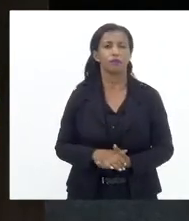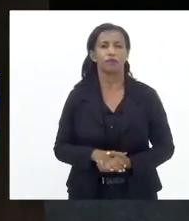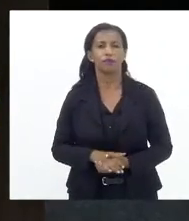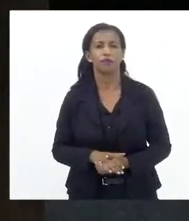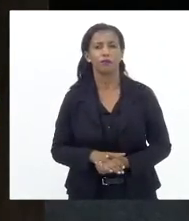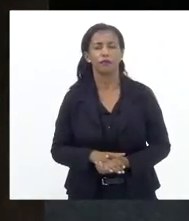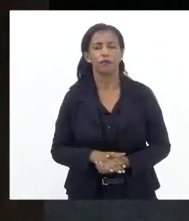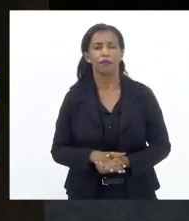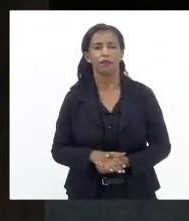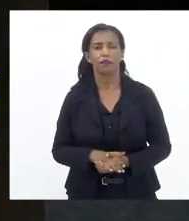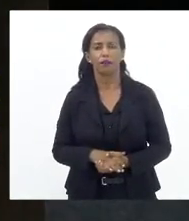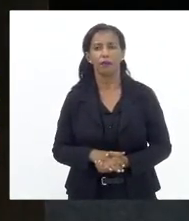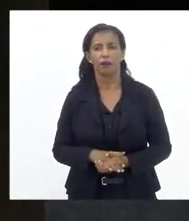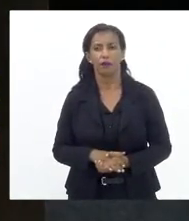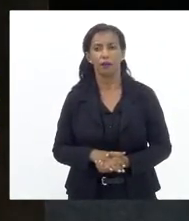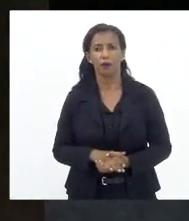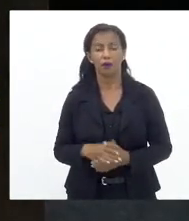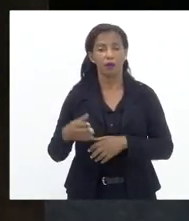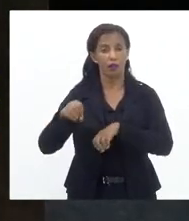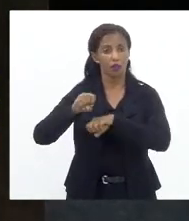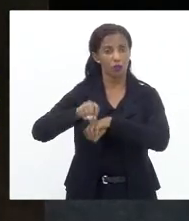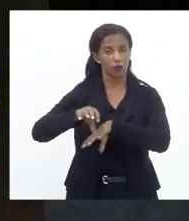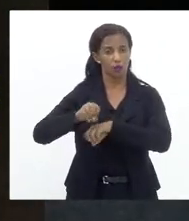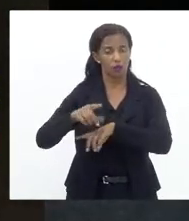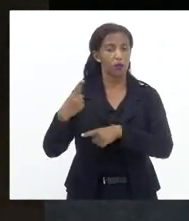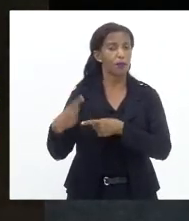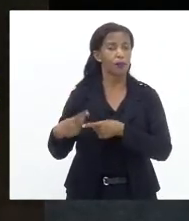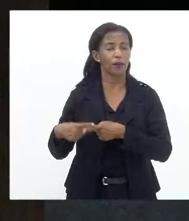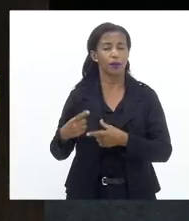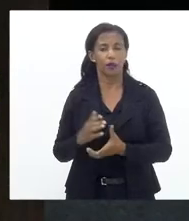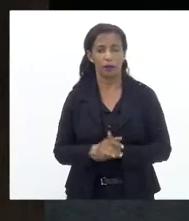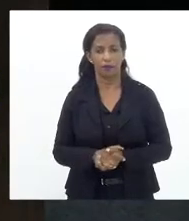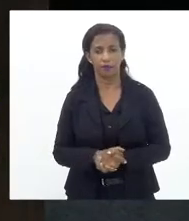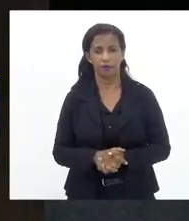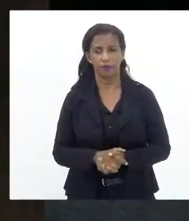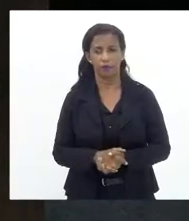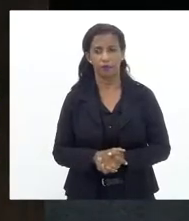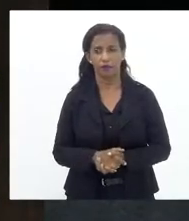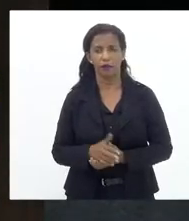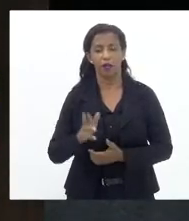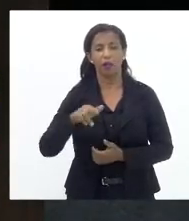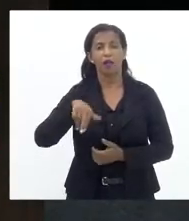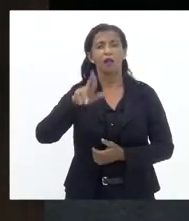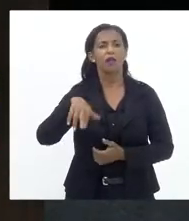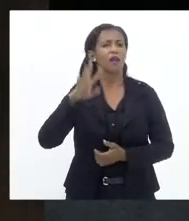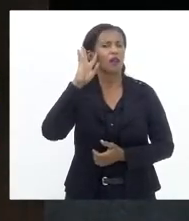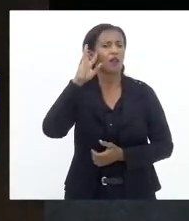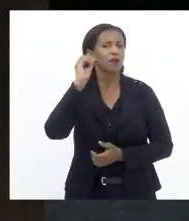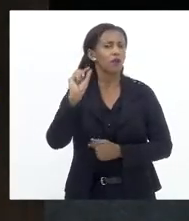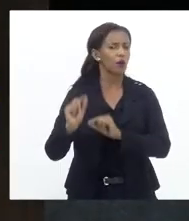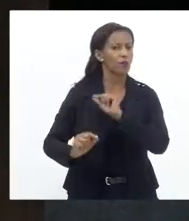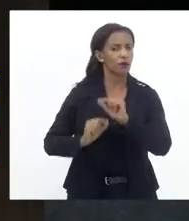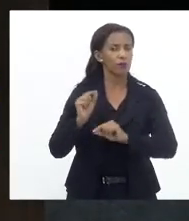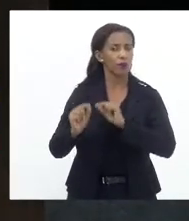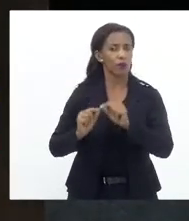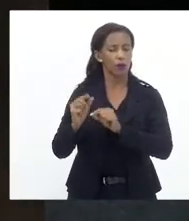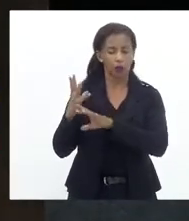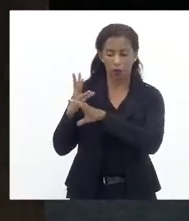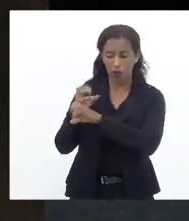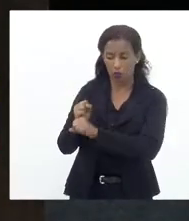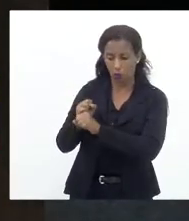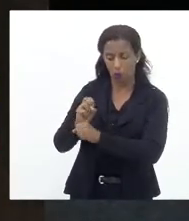já dei complemental dos gari educação e por quê Porque quem tá decidindo o que o que